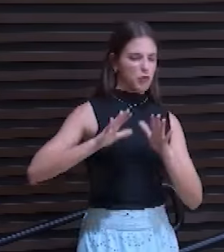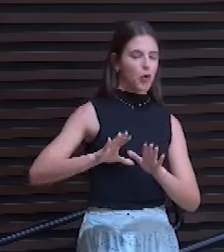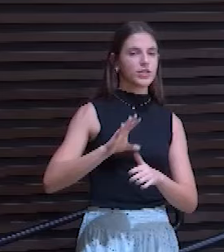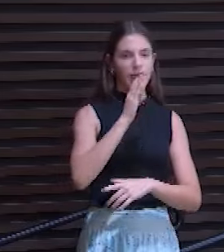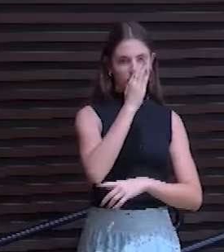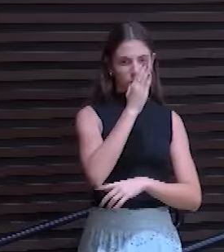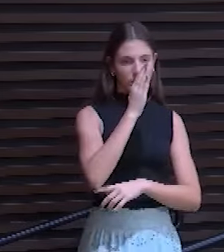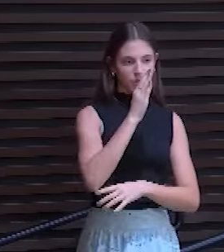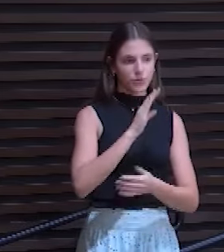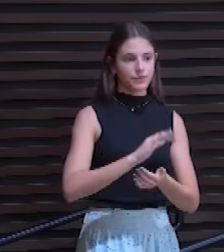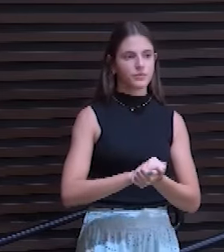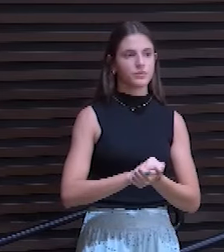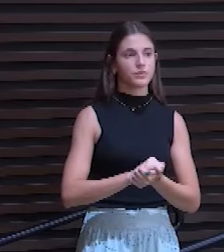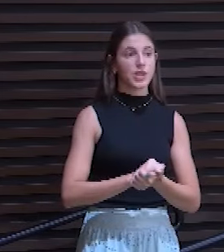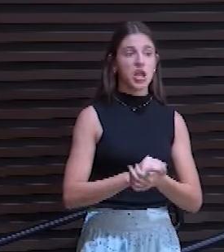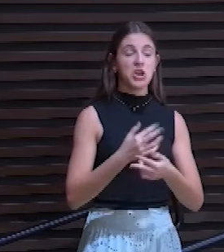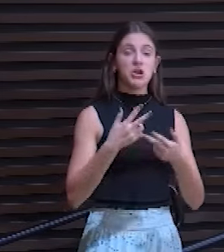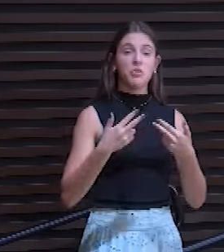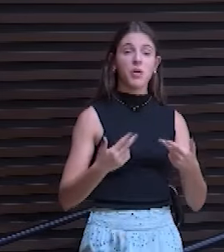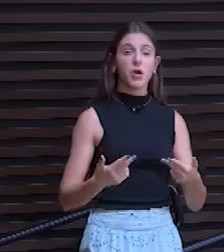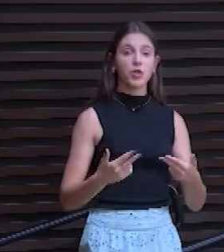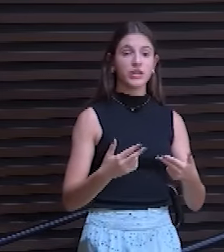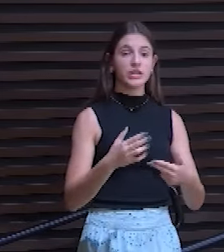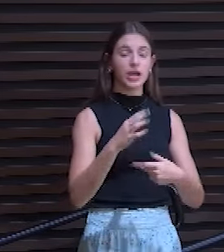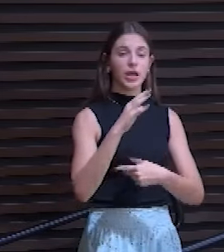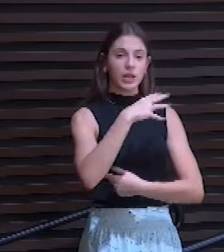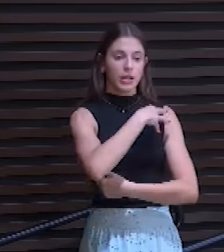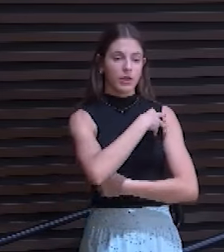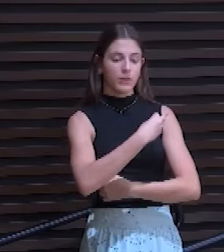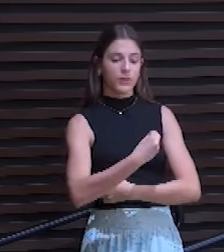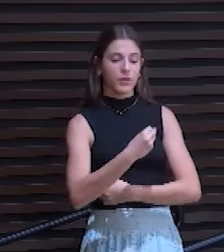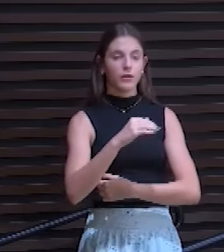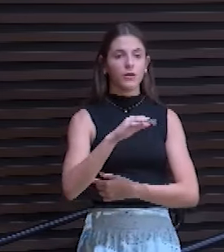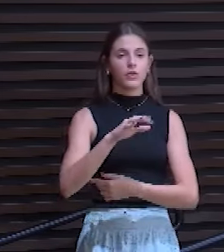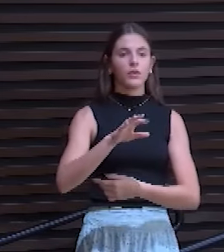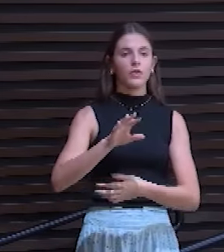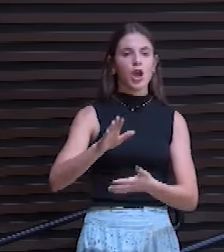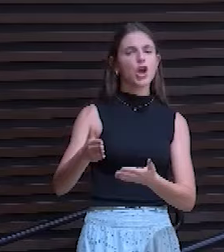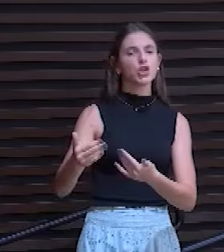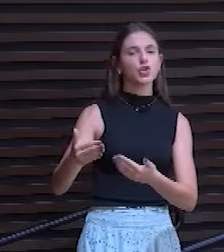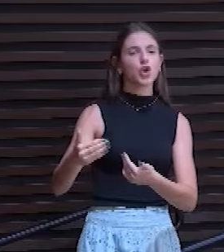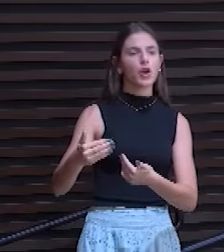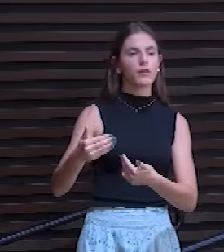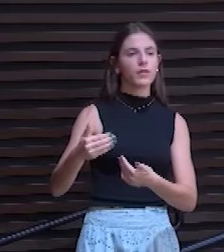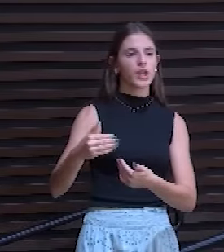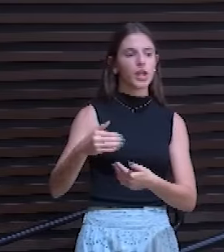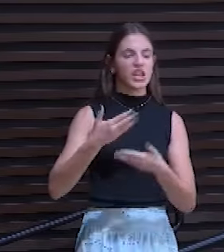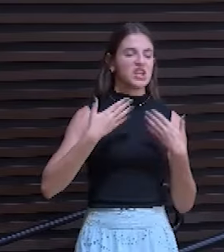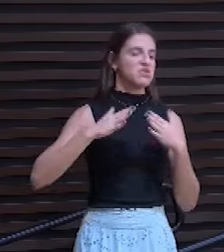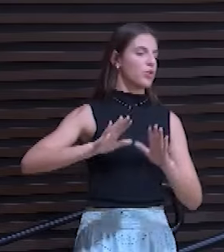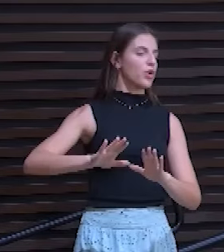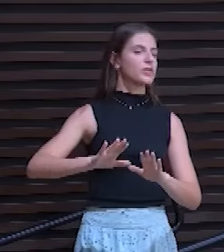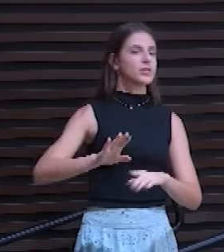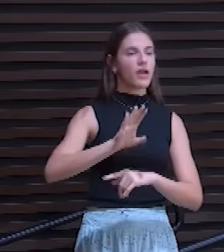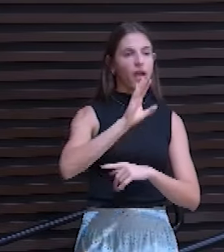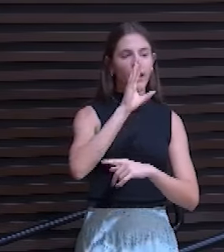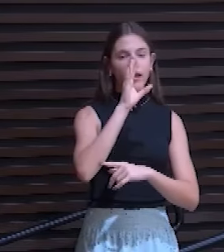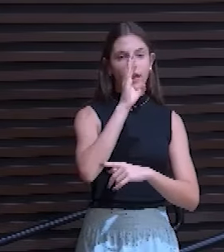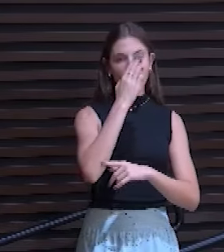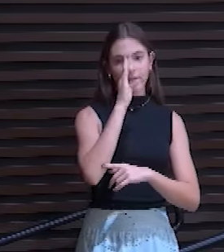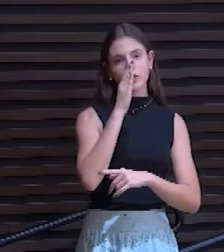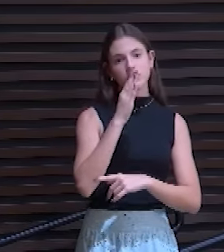E se tem uma coisa que filho adolescente abomina mais ainda, é hipocrisia. É o pai falar uma coisa e não viver